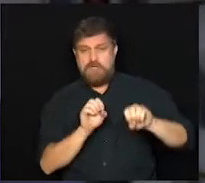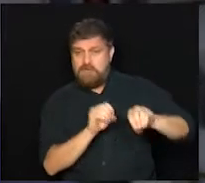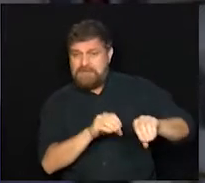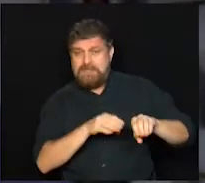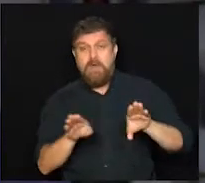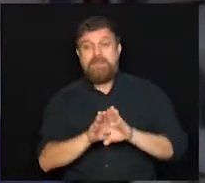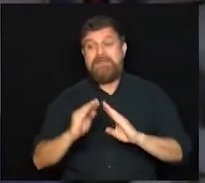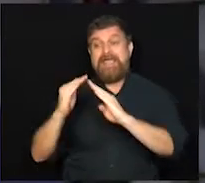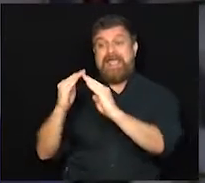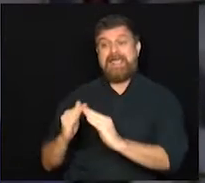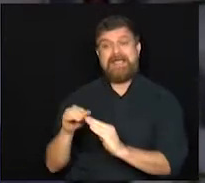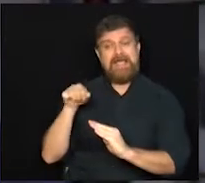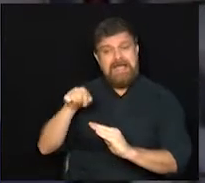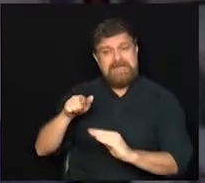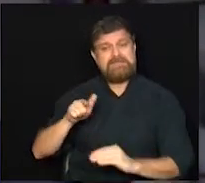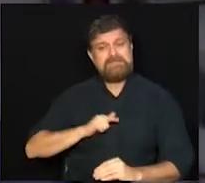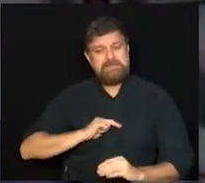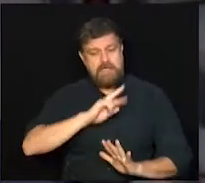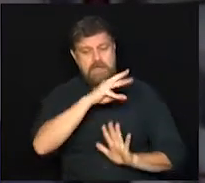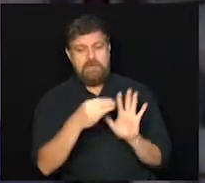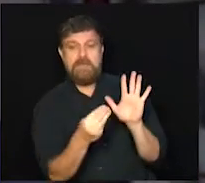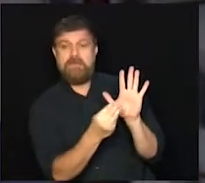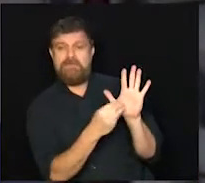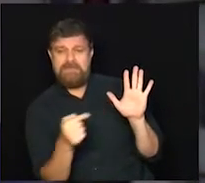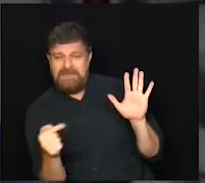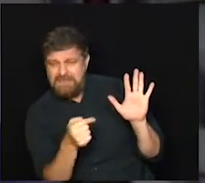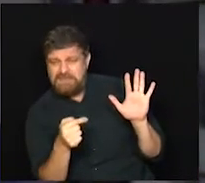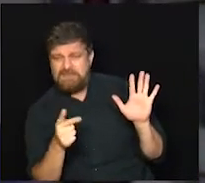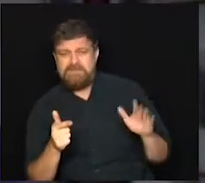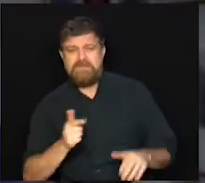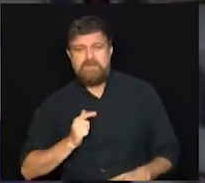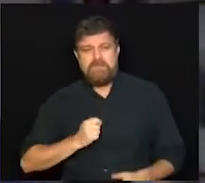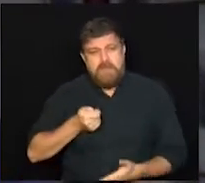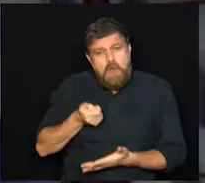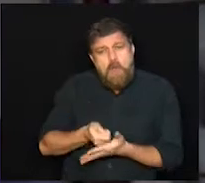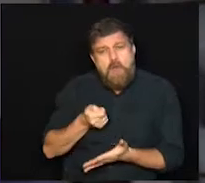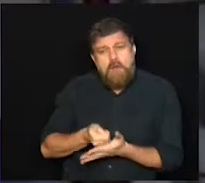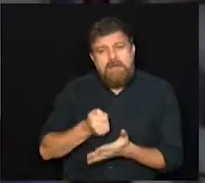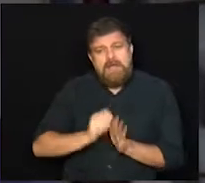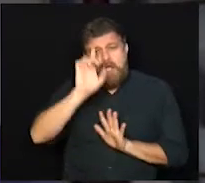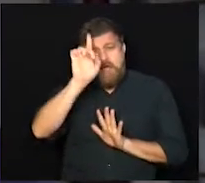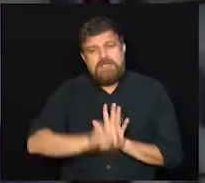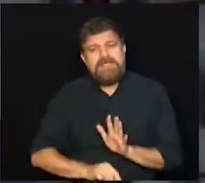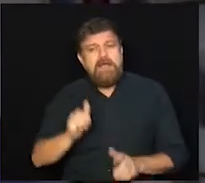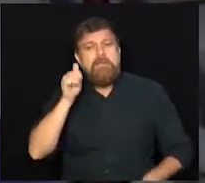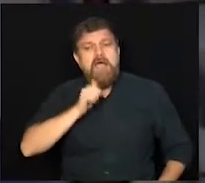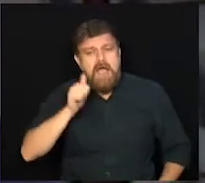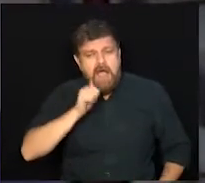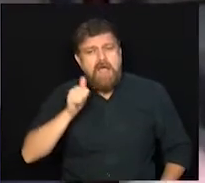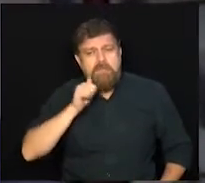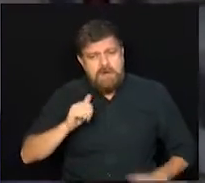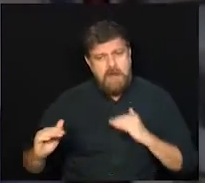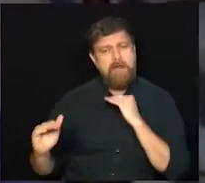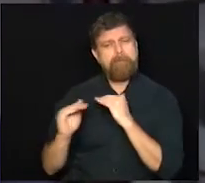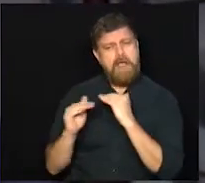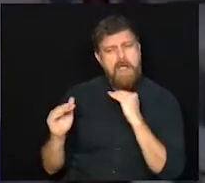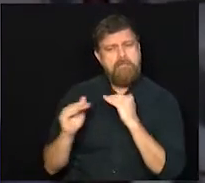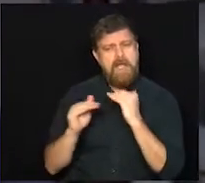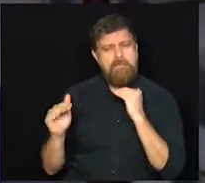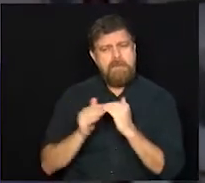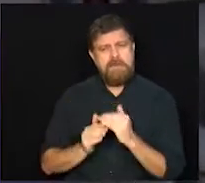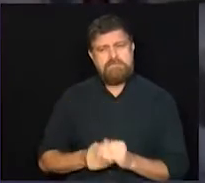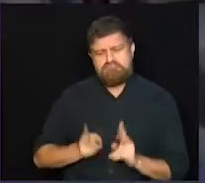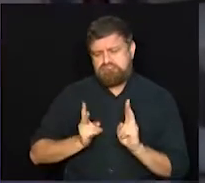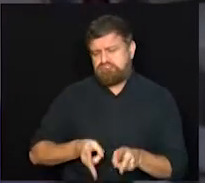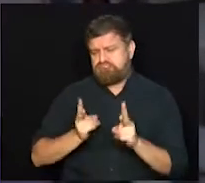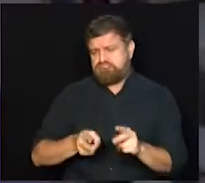a moradia, o meio ambiente, estabelece os direitos da mulher, enfim, assim por diante. E